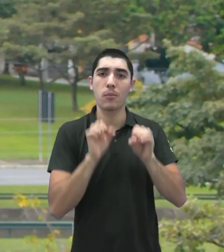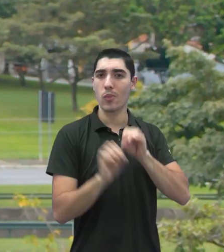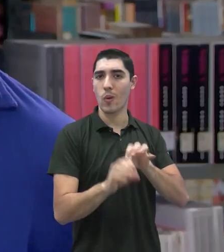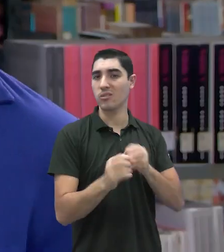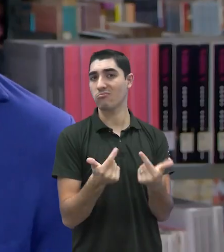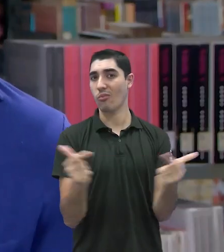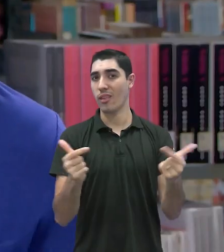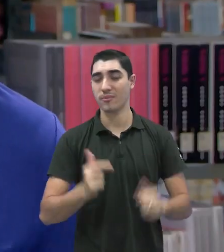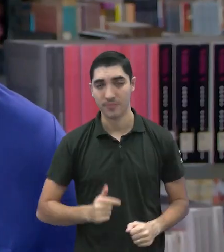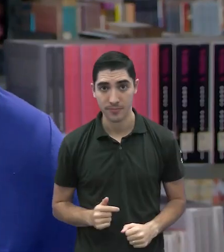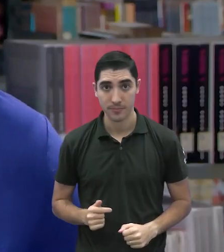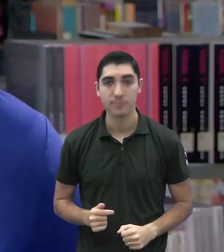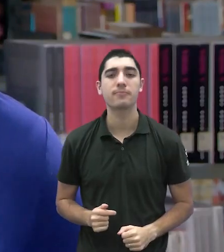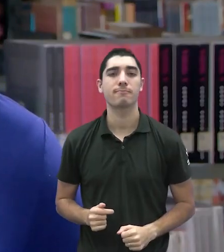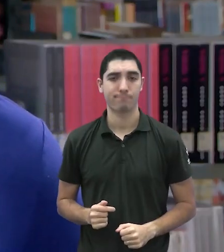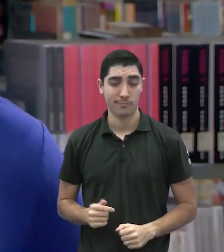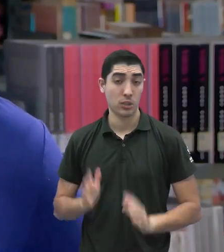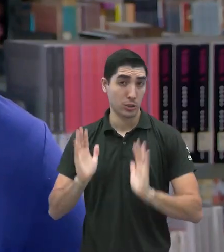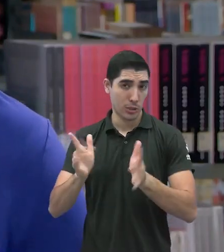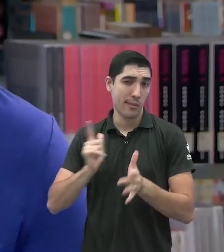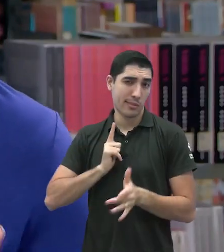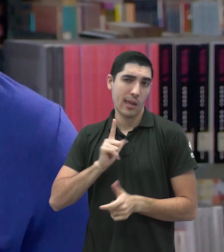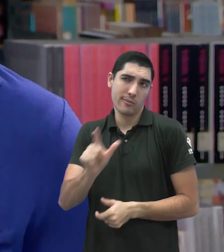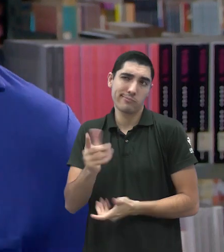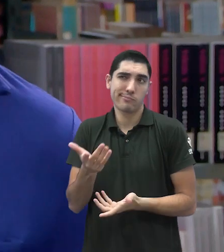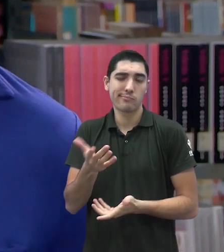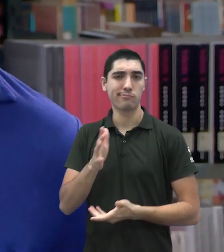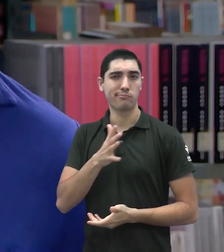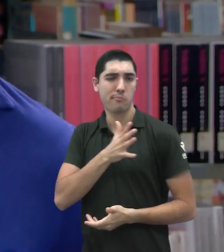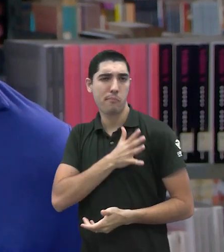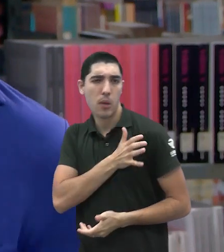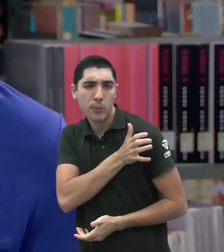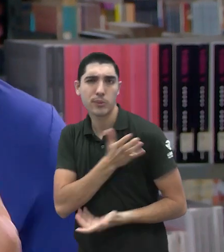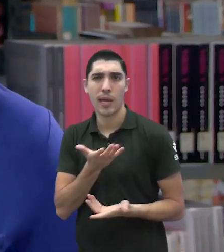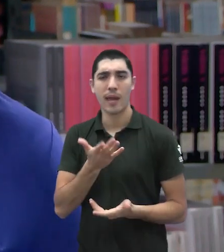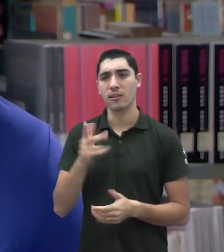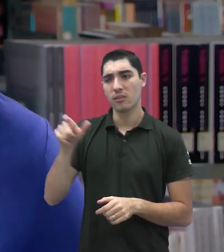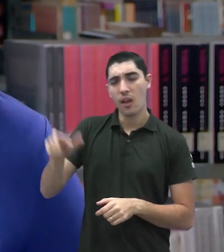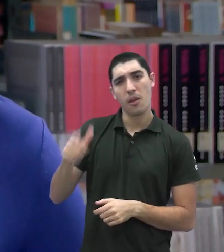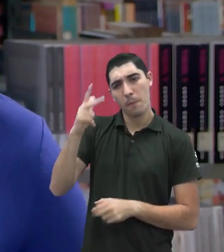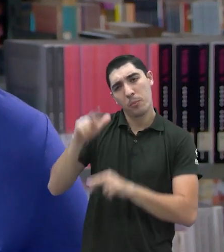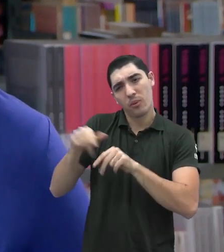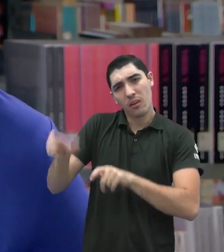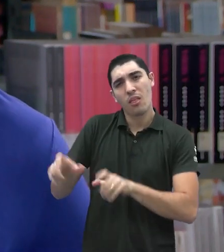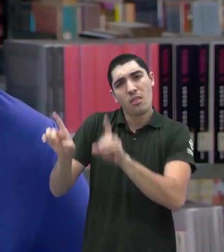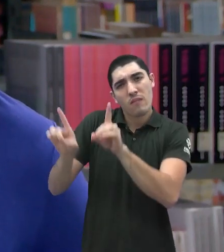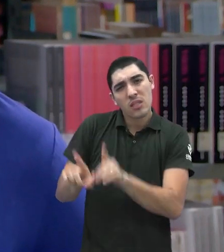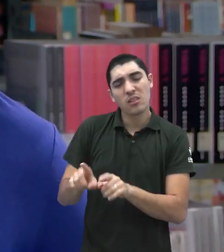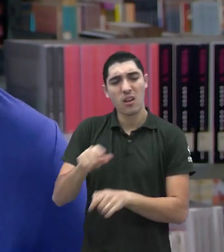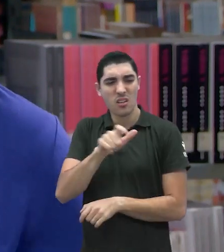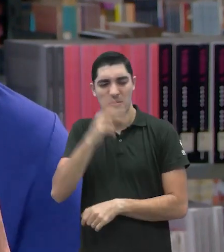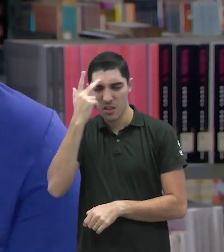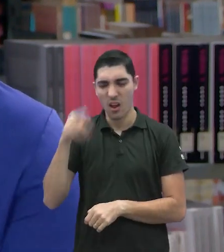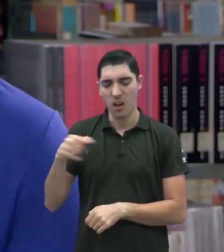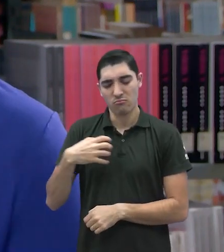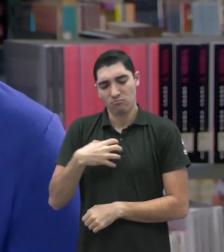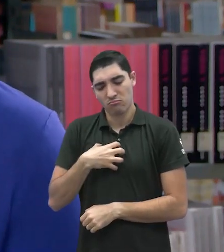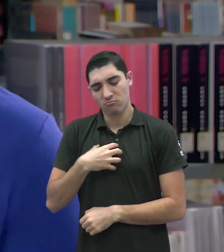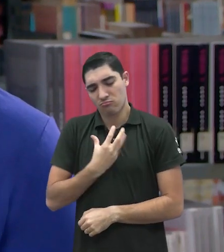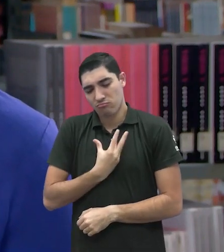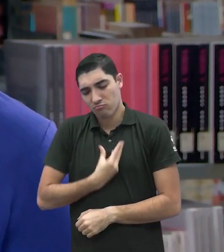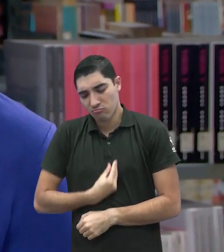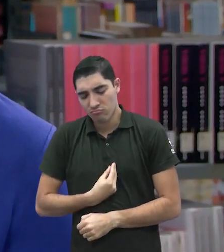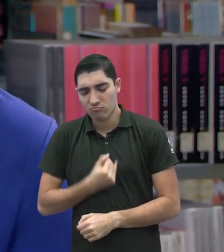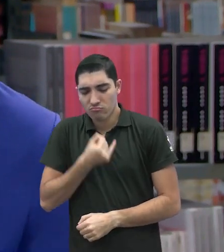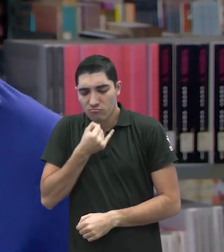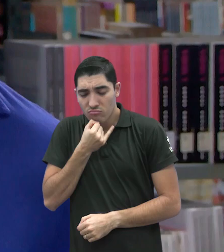educação. Como ele já tem esse estigma, né, às vezes essa baixa autoestima em função da deficiência, ele já teve uma história ruim